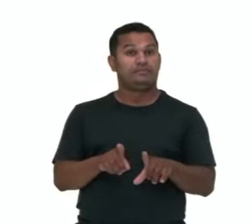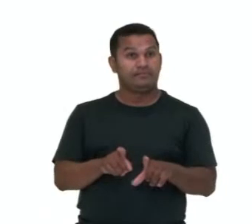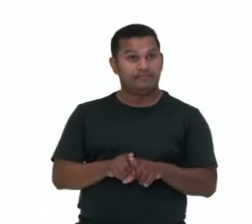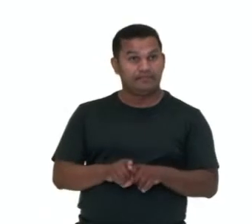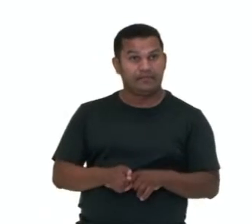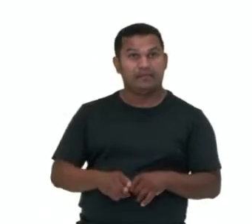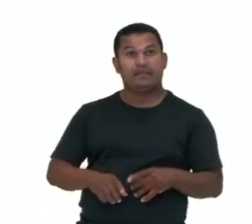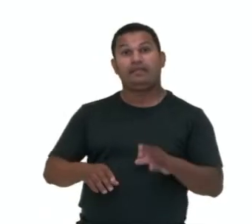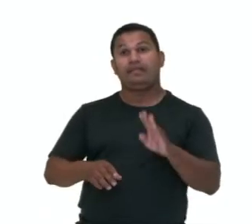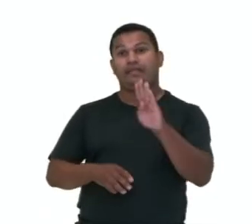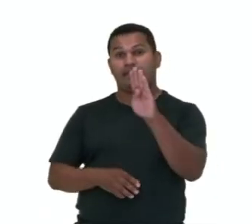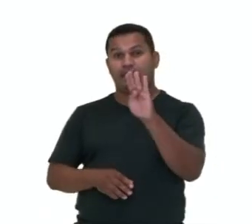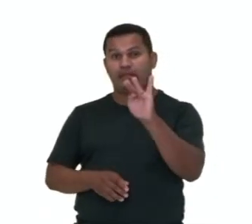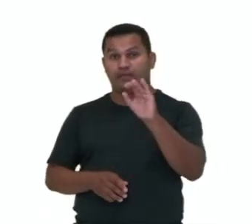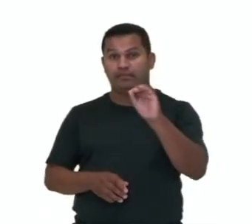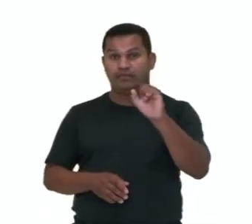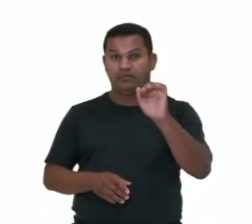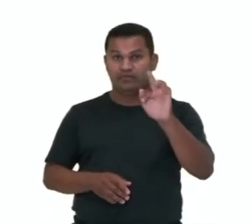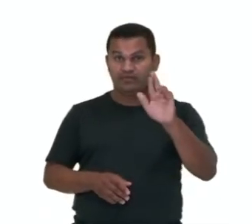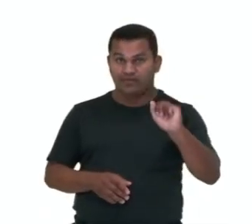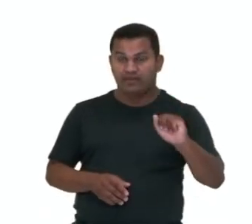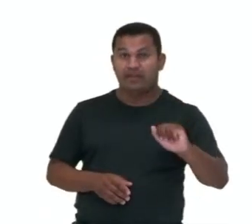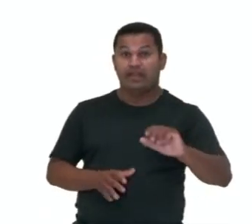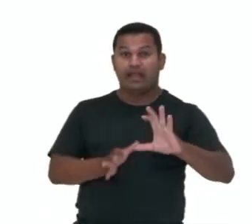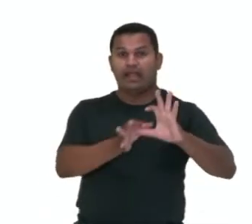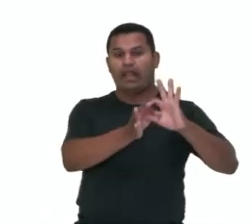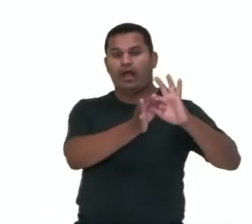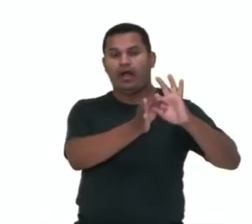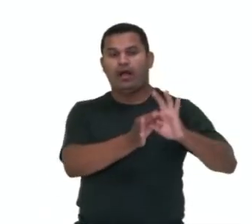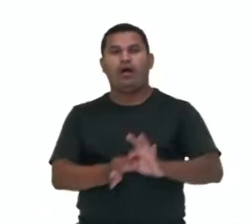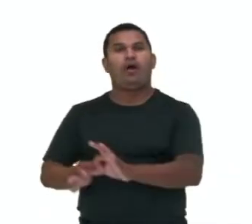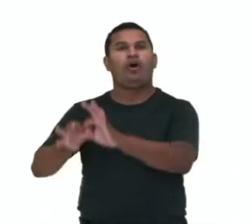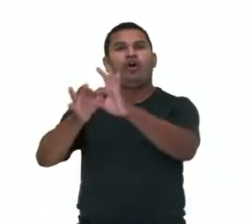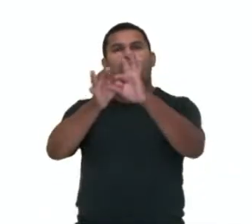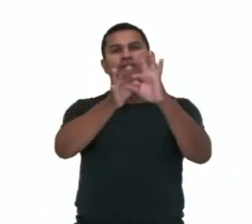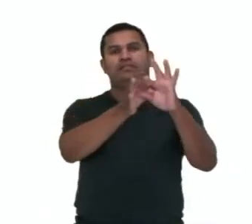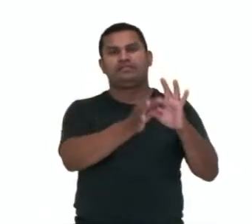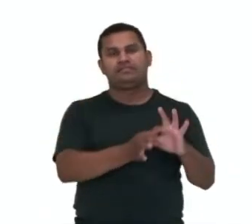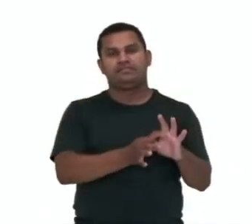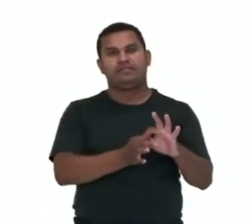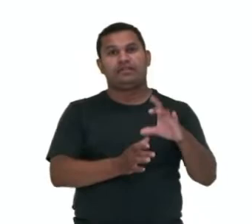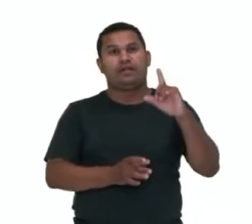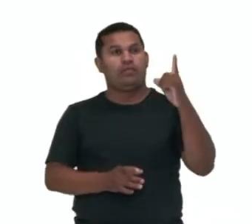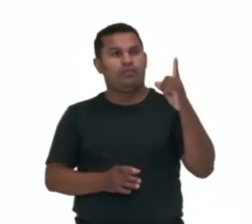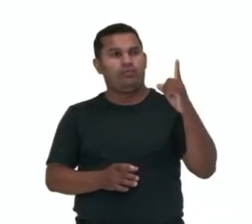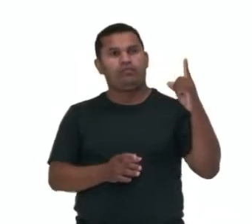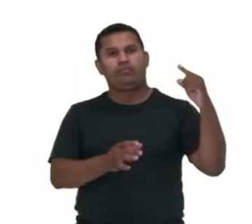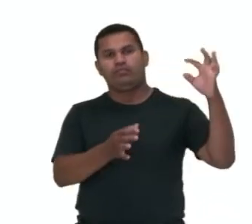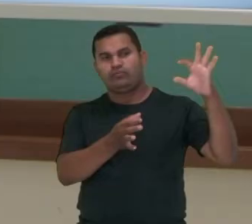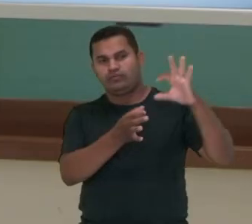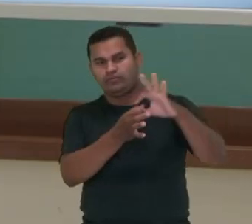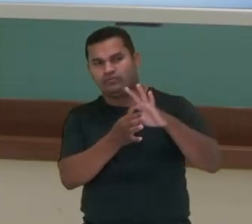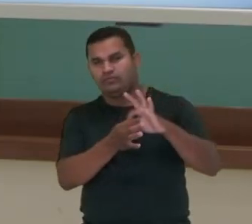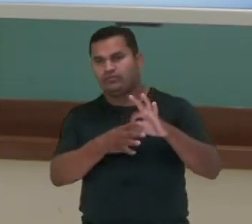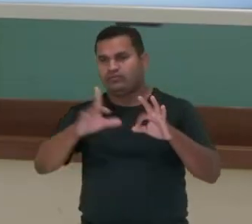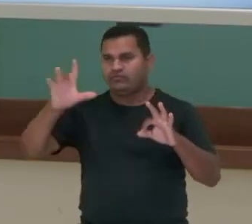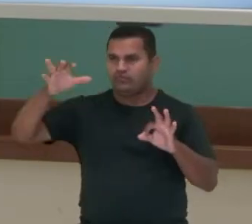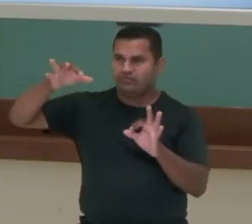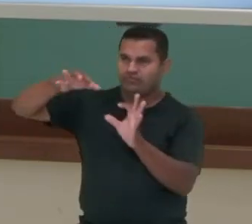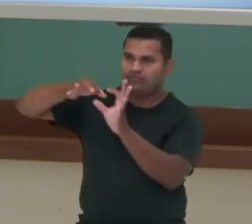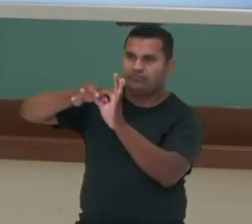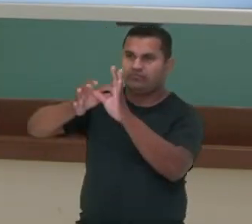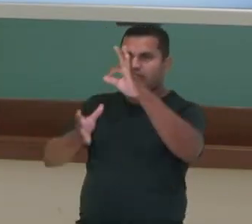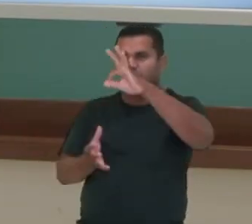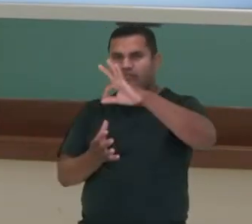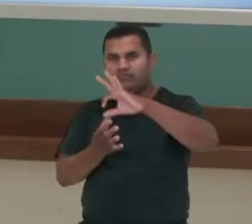envolvendo todos os ecossistemas da Terra. Então, tudo está interligado. Todos os seres vivos vão